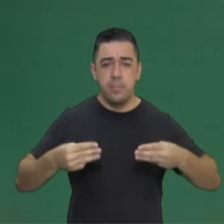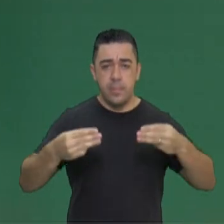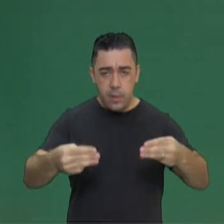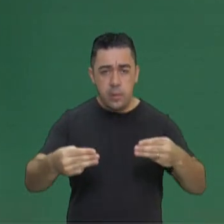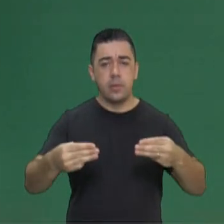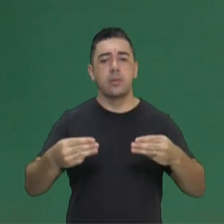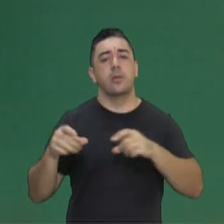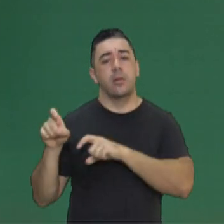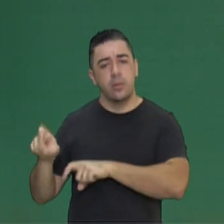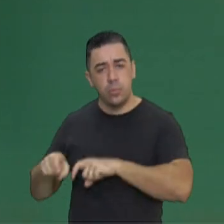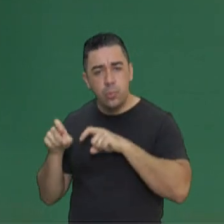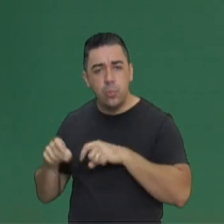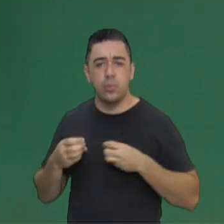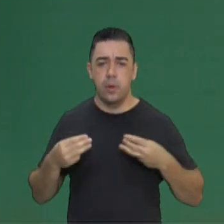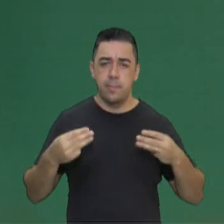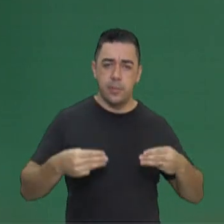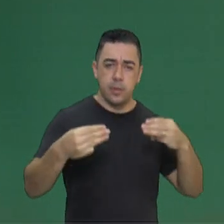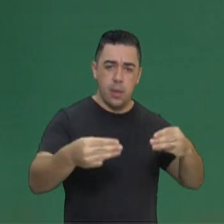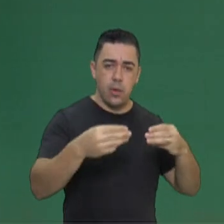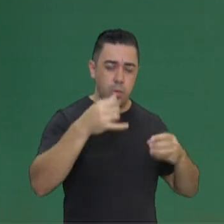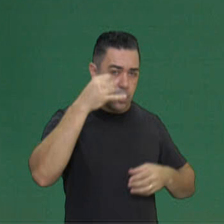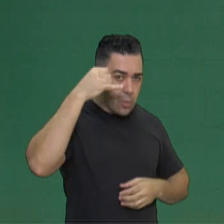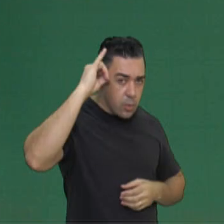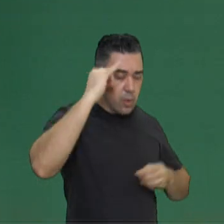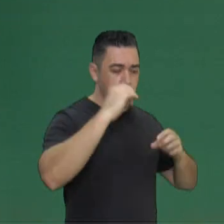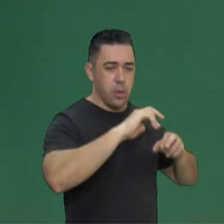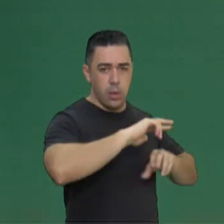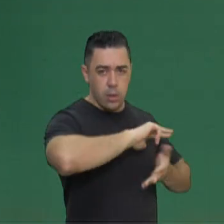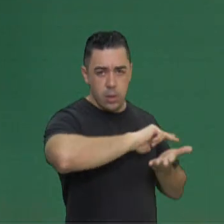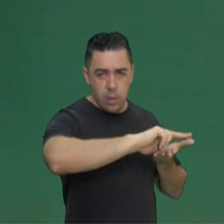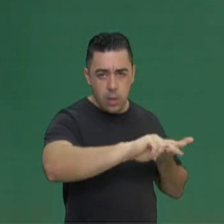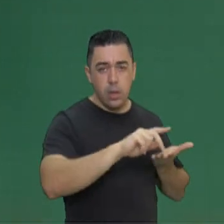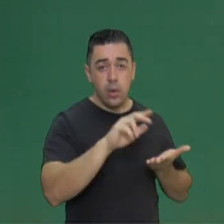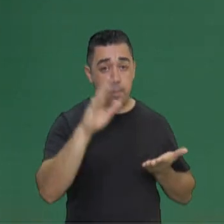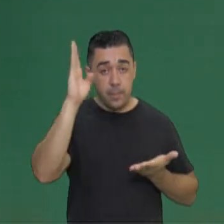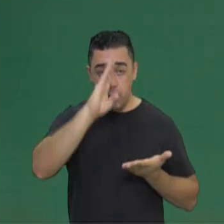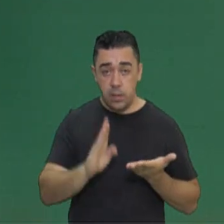Agricultura, da Pecuária, que o Brasil inteiro vão utilizar, tá?